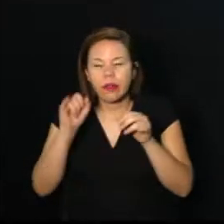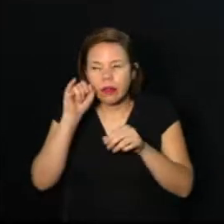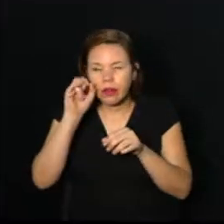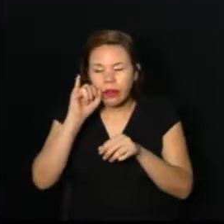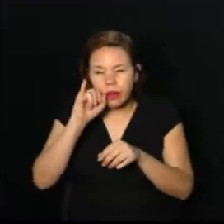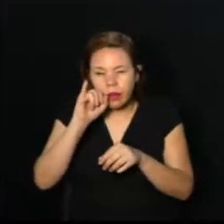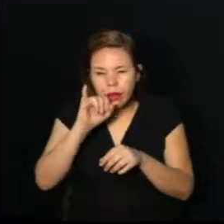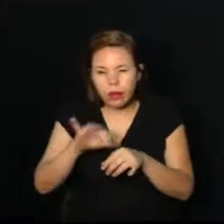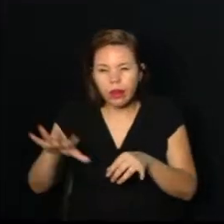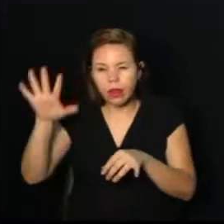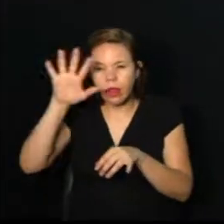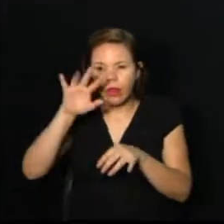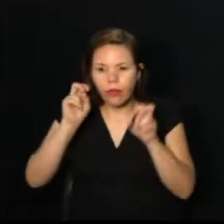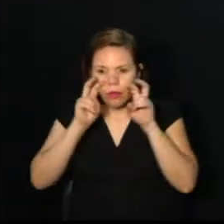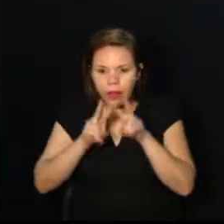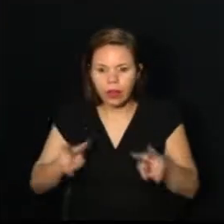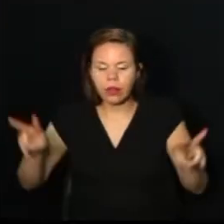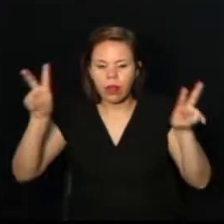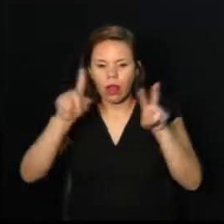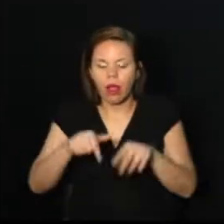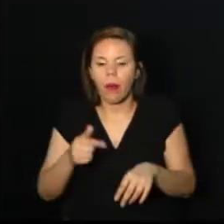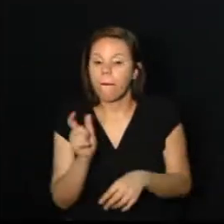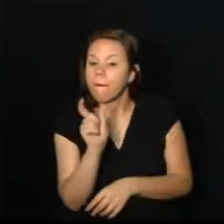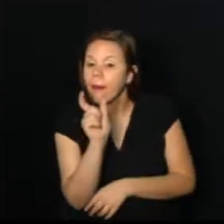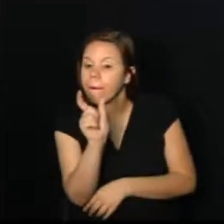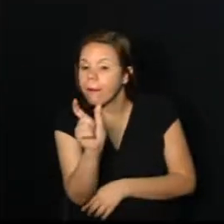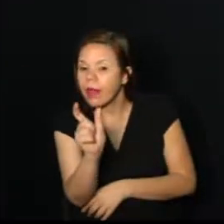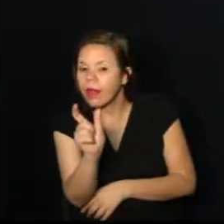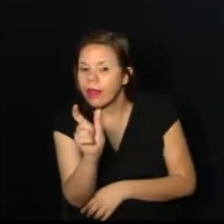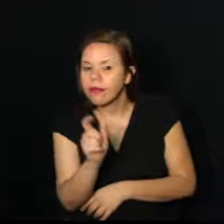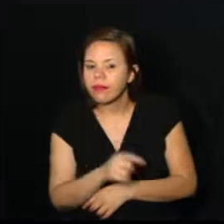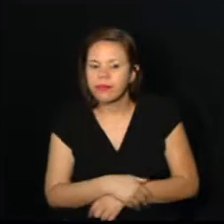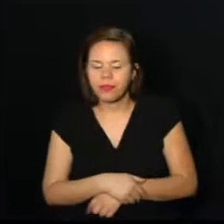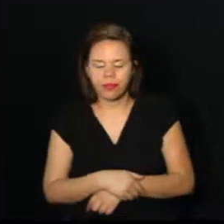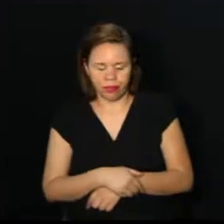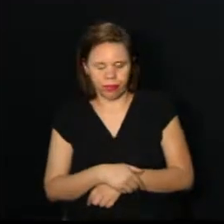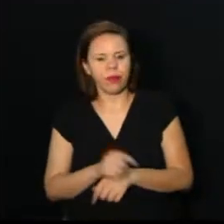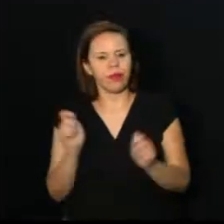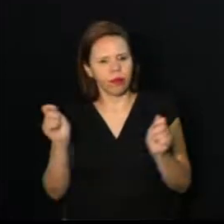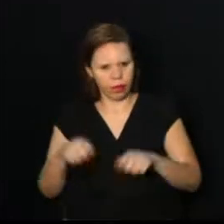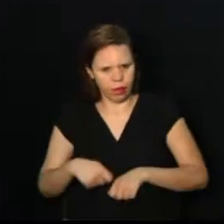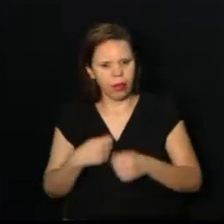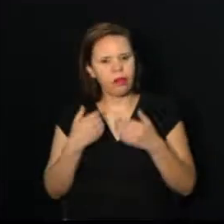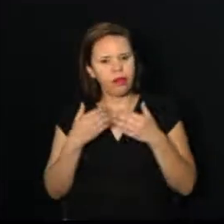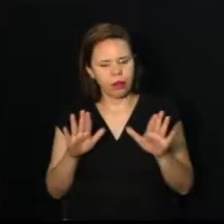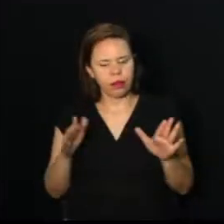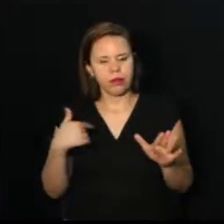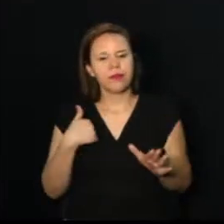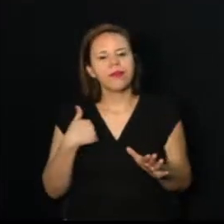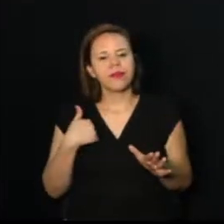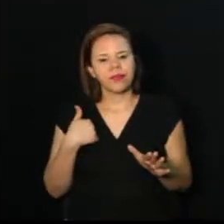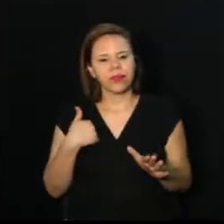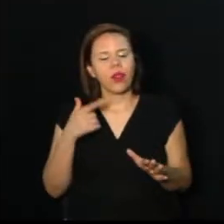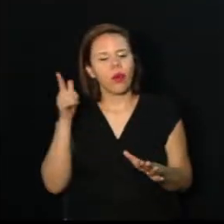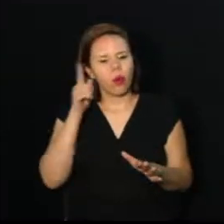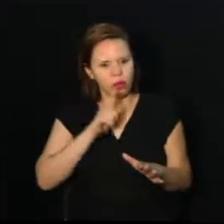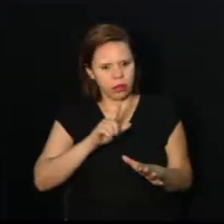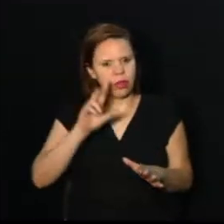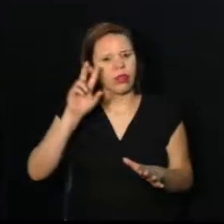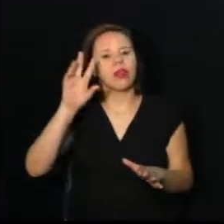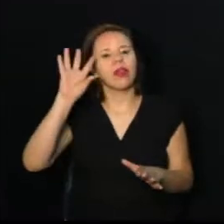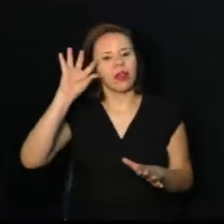estou vendo, que é uma palavra, né? Permitindo assim que eu interprete